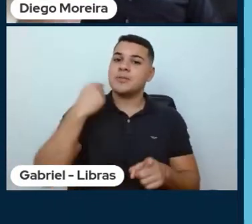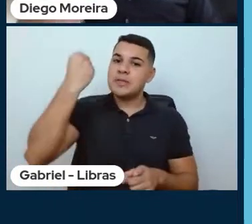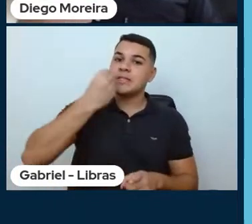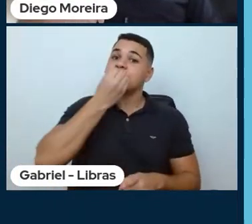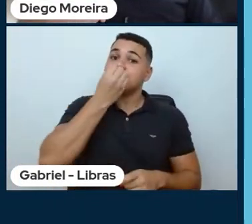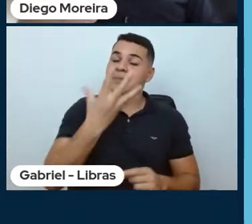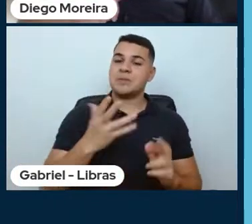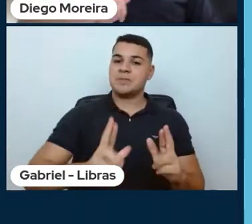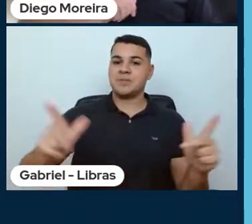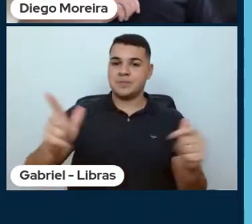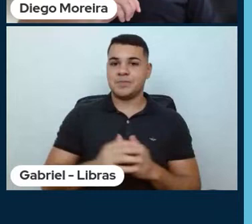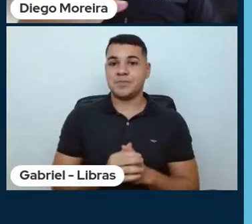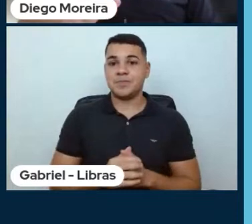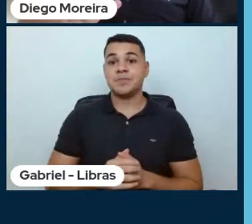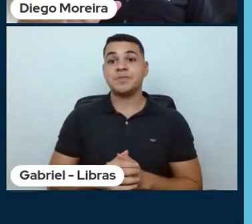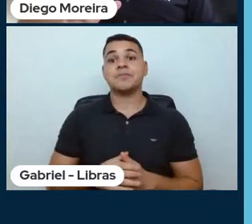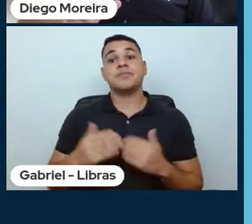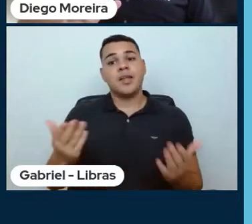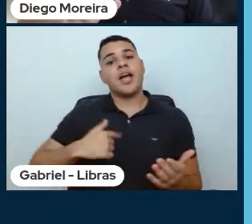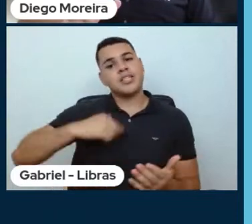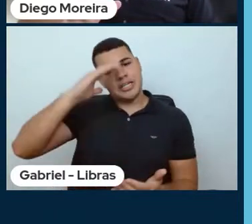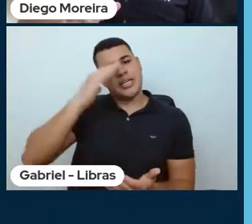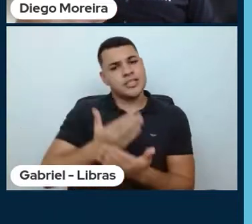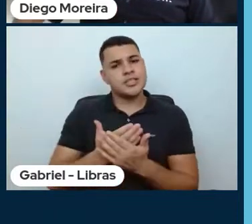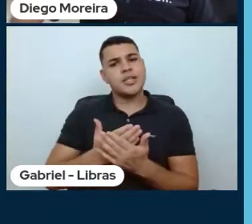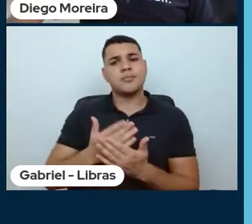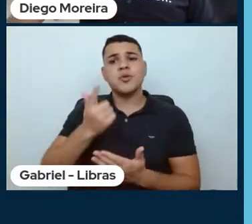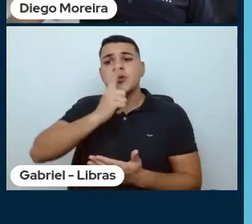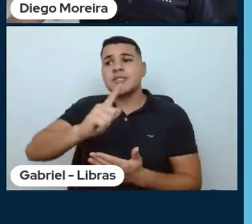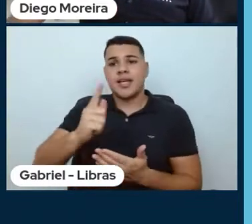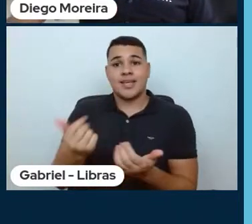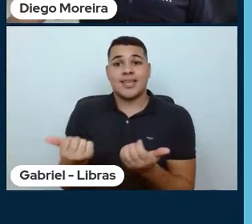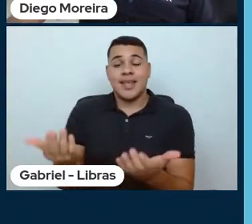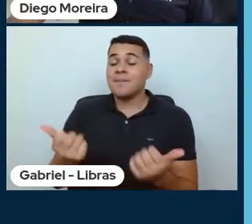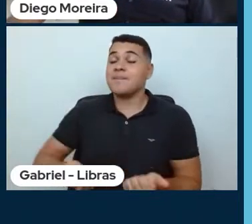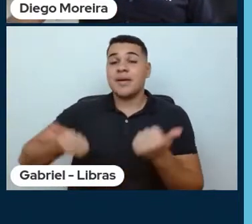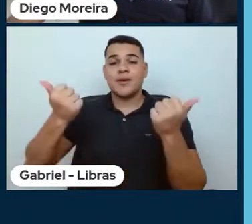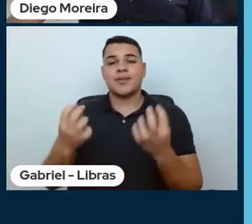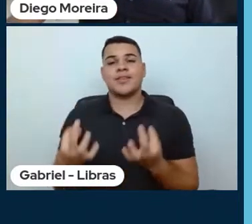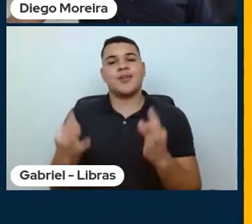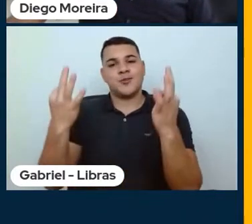principais parceiras conseguimos levar o melhor da tecnologia para o seu negócio.